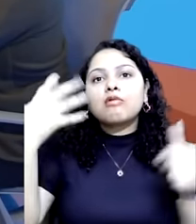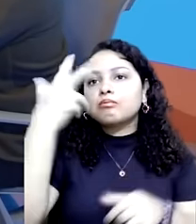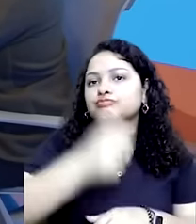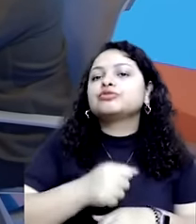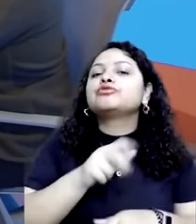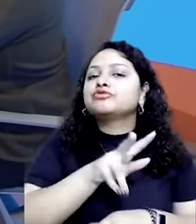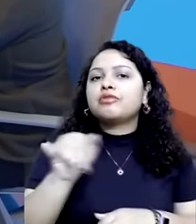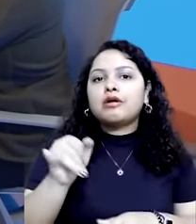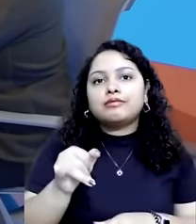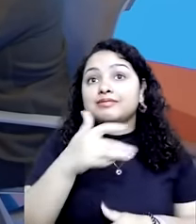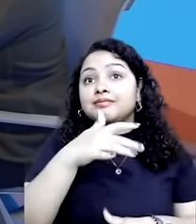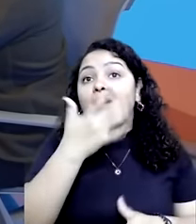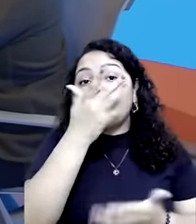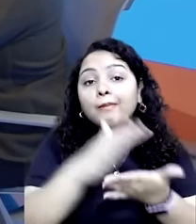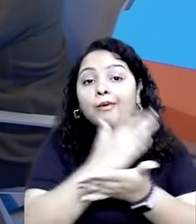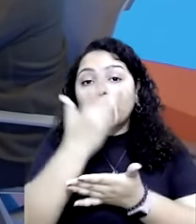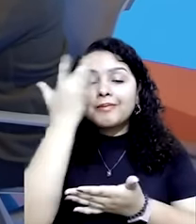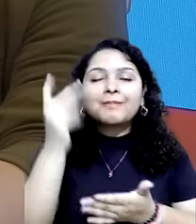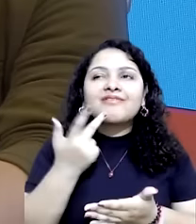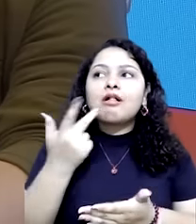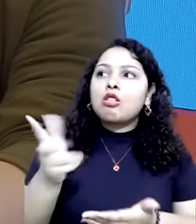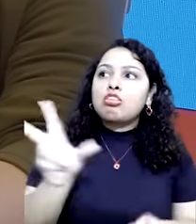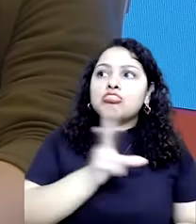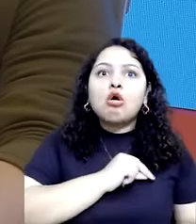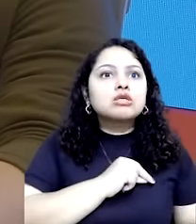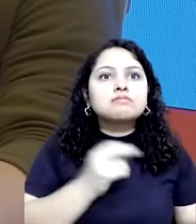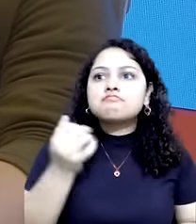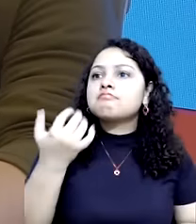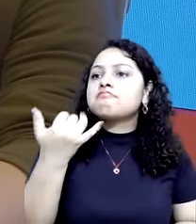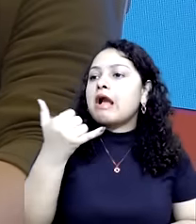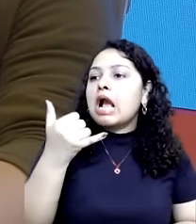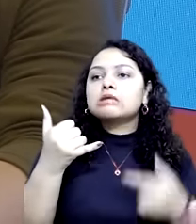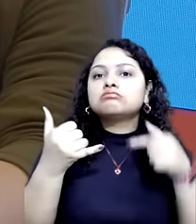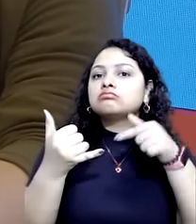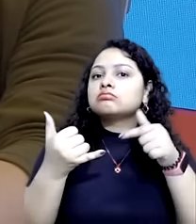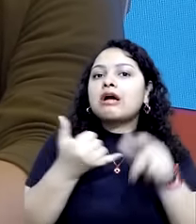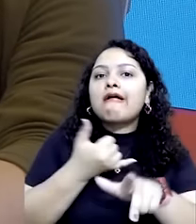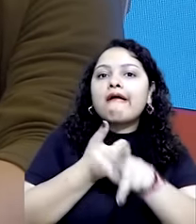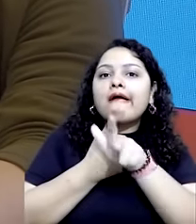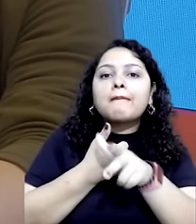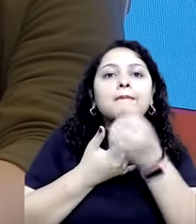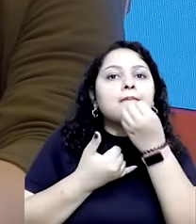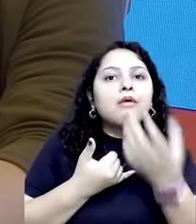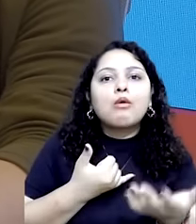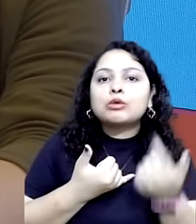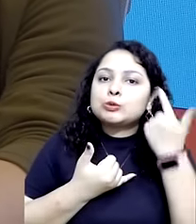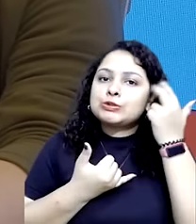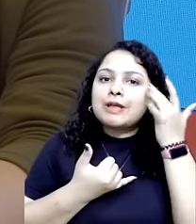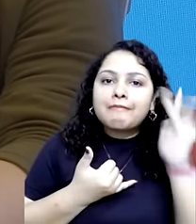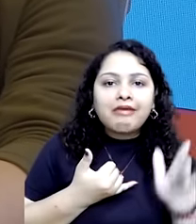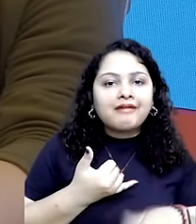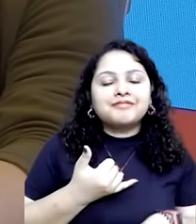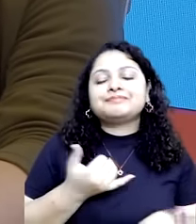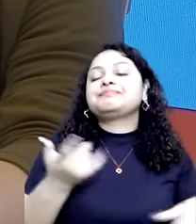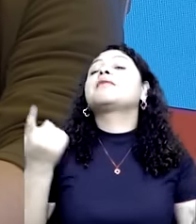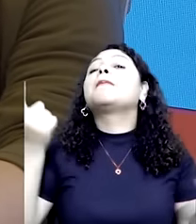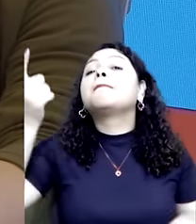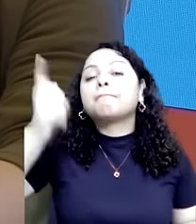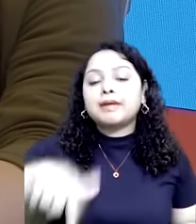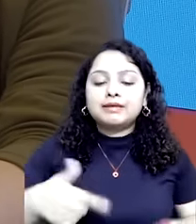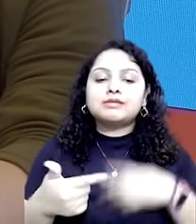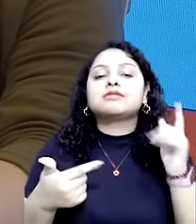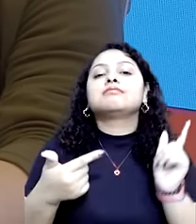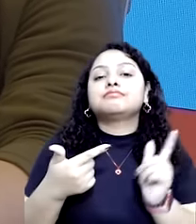impressionado falou Poxa Olha tenho eu tenho uma câmera boa e eu nem sabia que a minha câmera boa outra coisa também já que você vai começar a